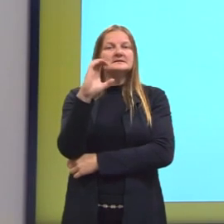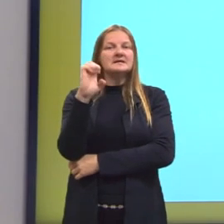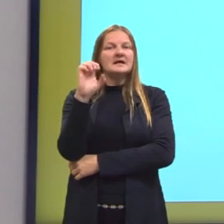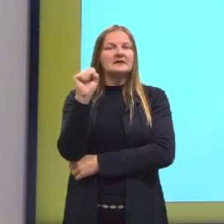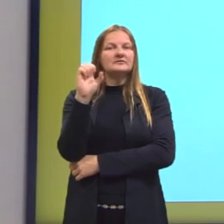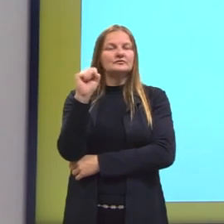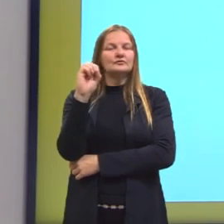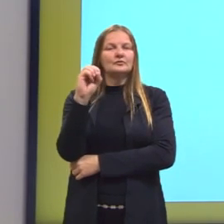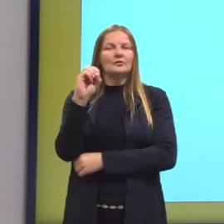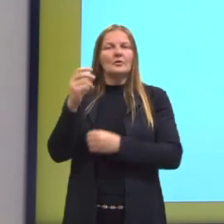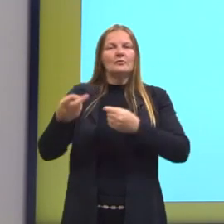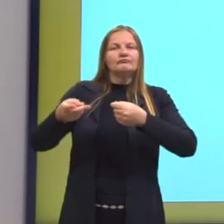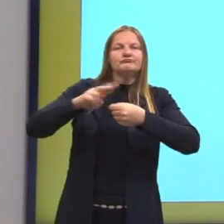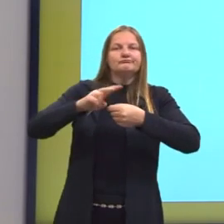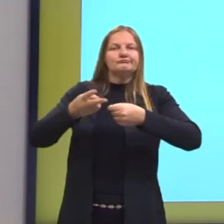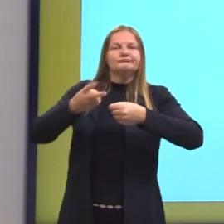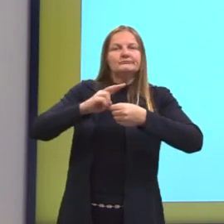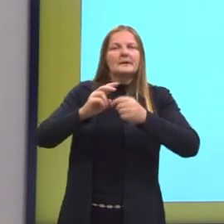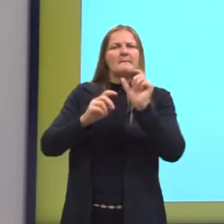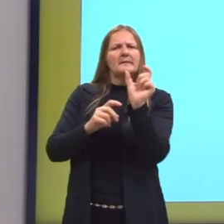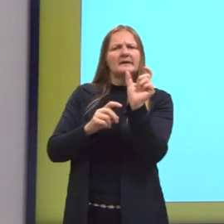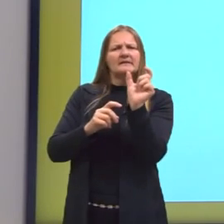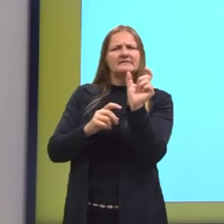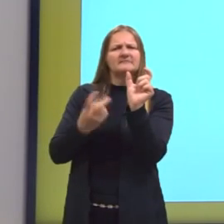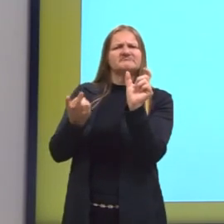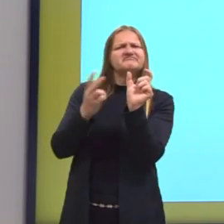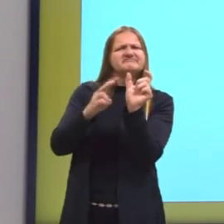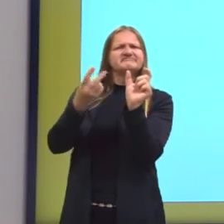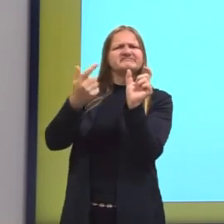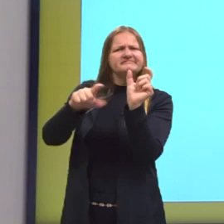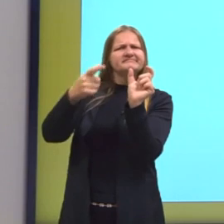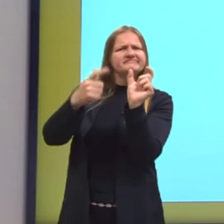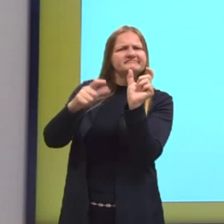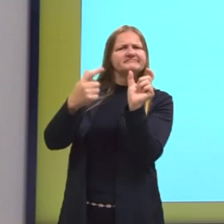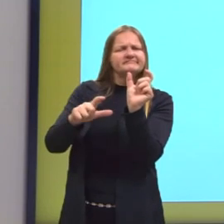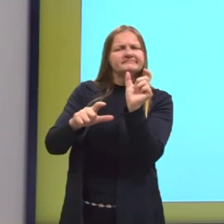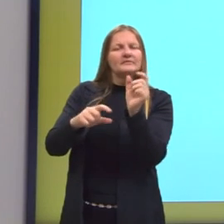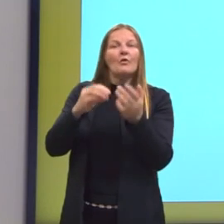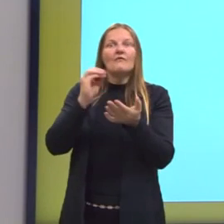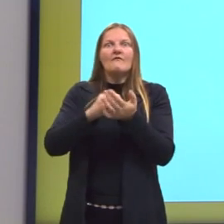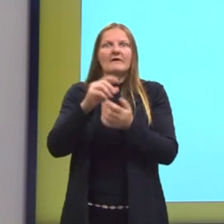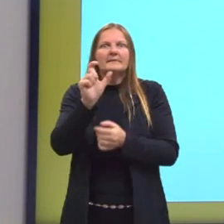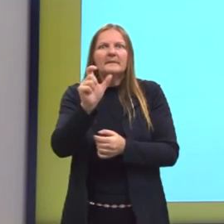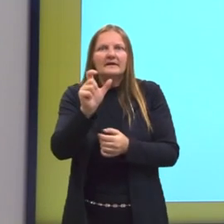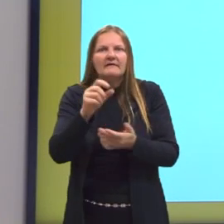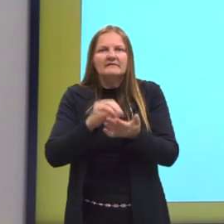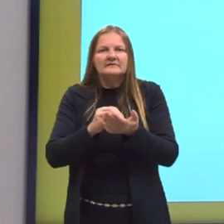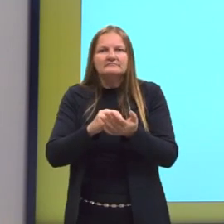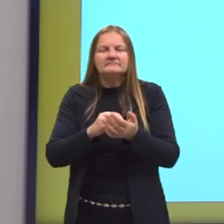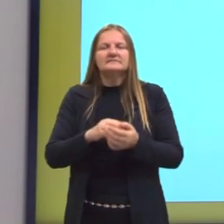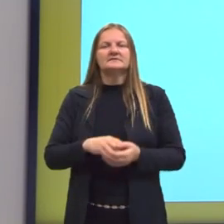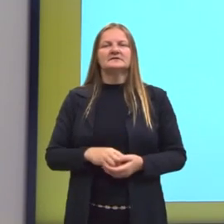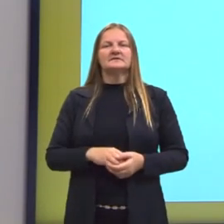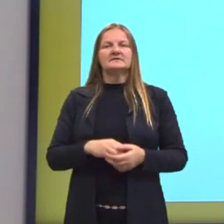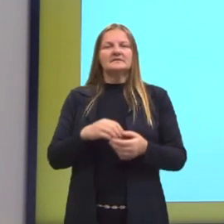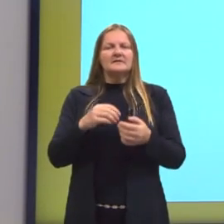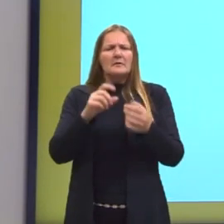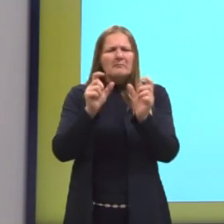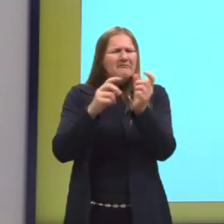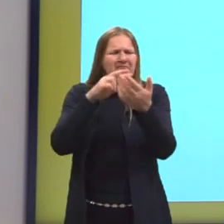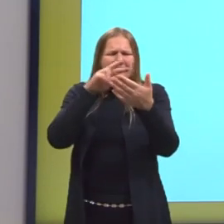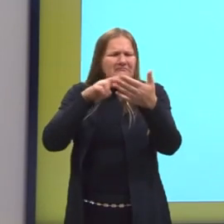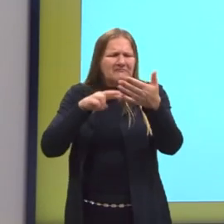ou ausência de palavras elementos sintáticos quando se verifica excesso ou ausência